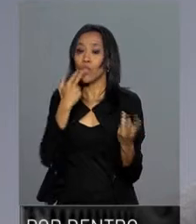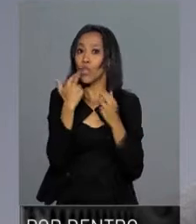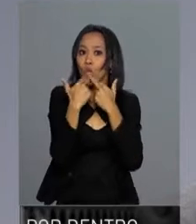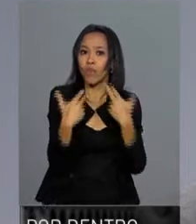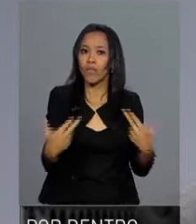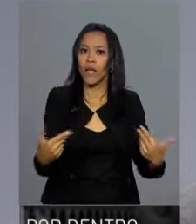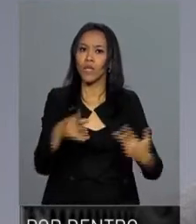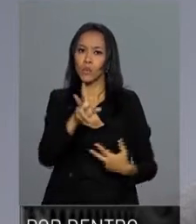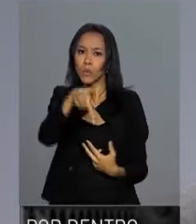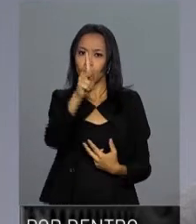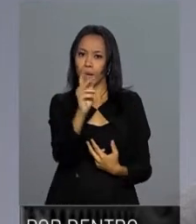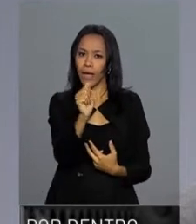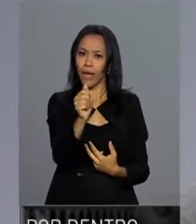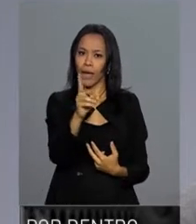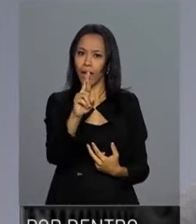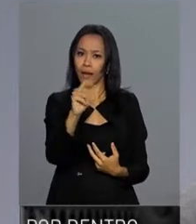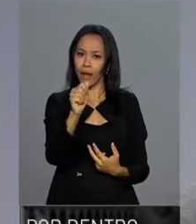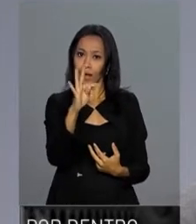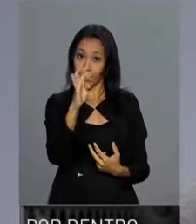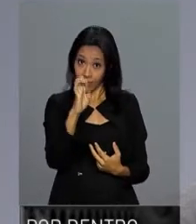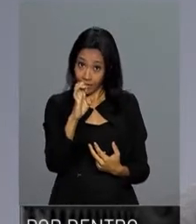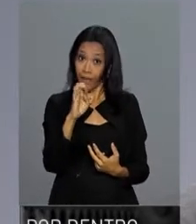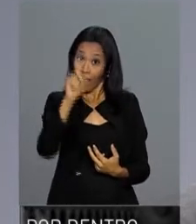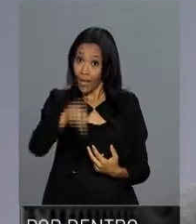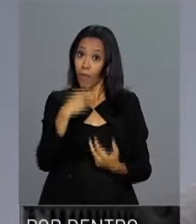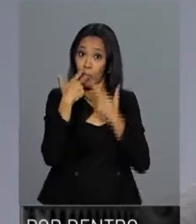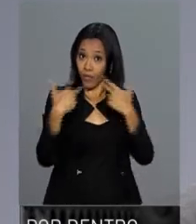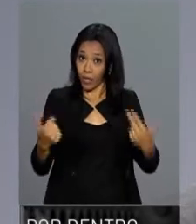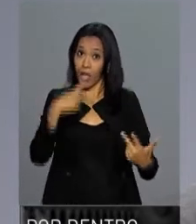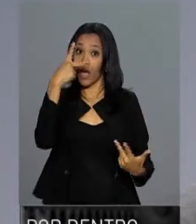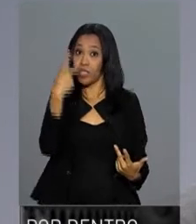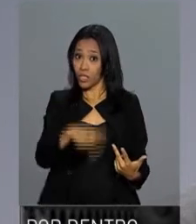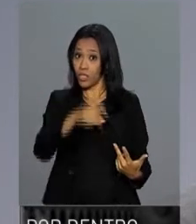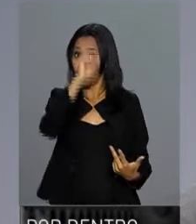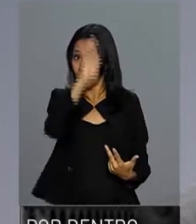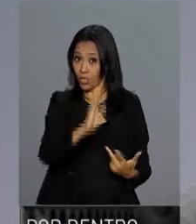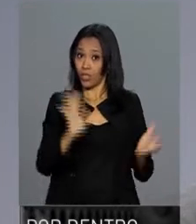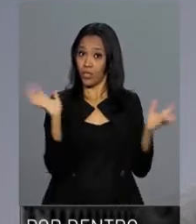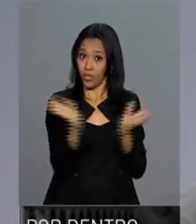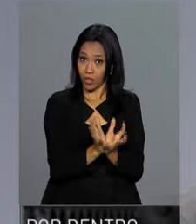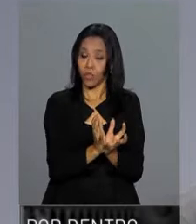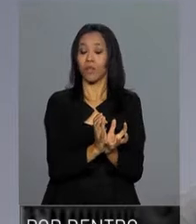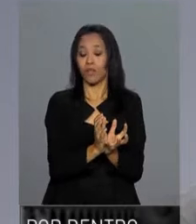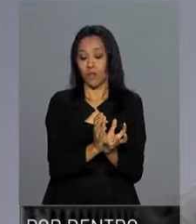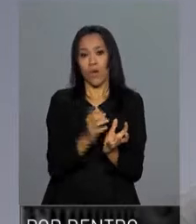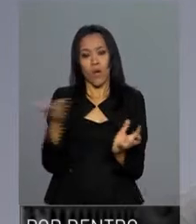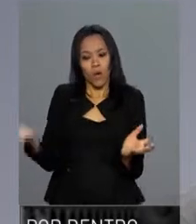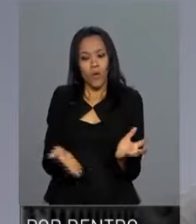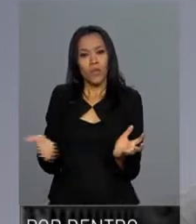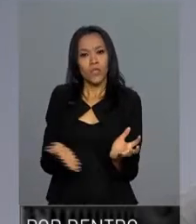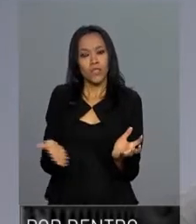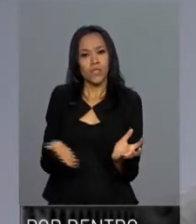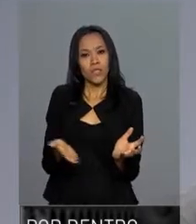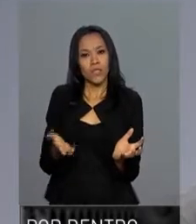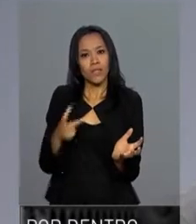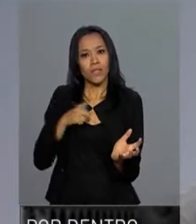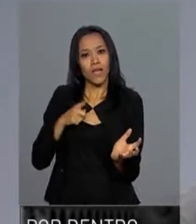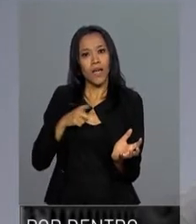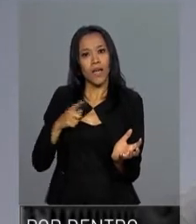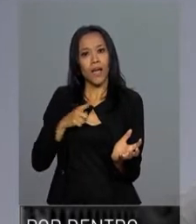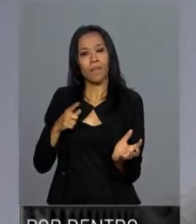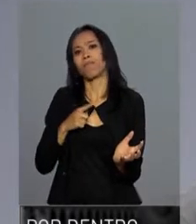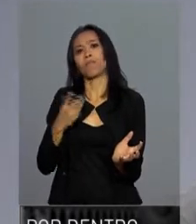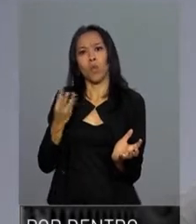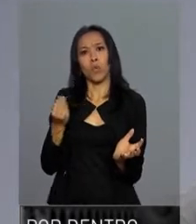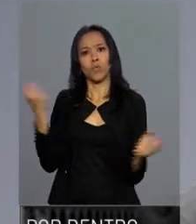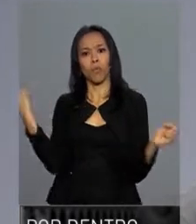2020 uma novidade que acho que o brasil tem grandes expectativas com caráter brasileiro hoje está tendo muitas das